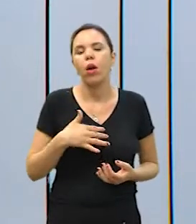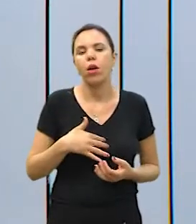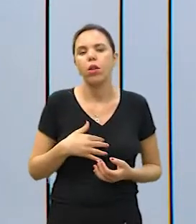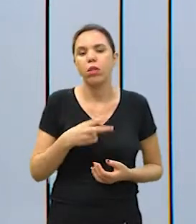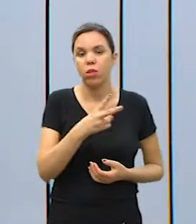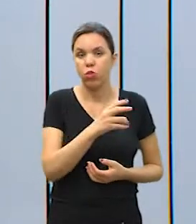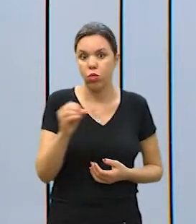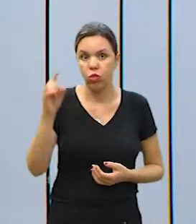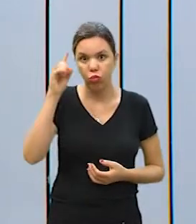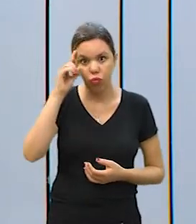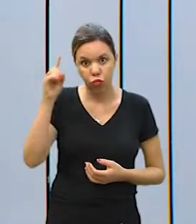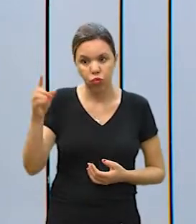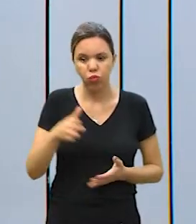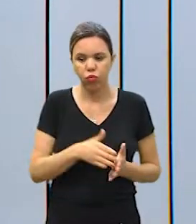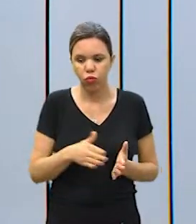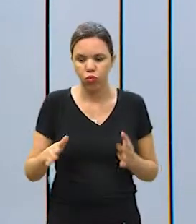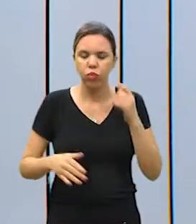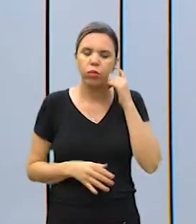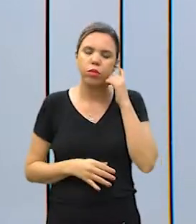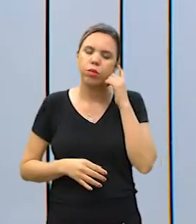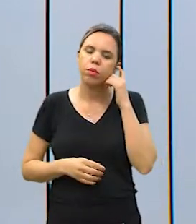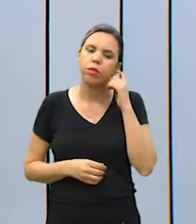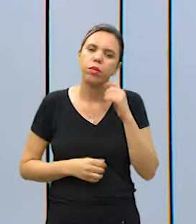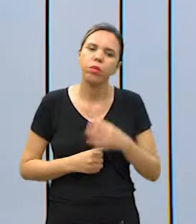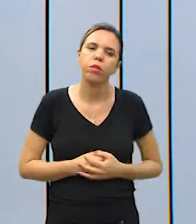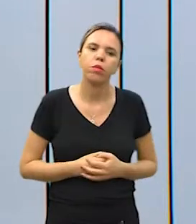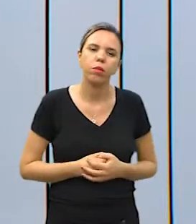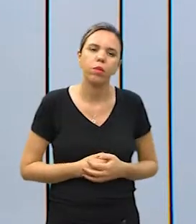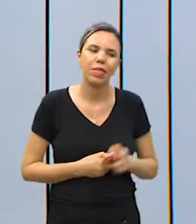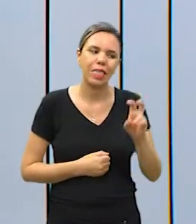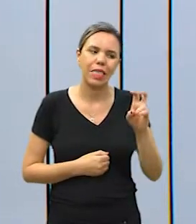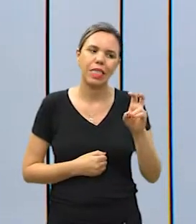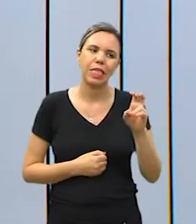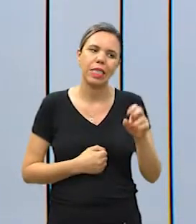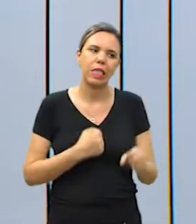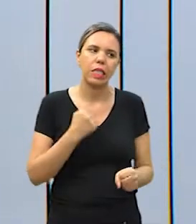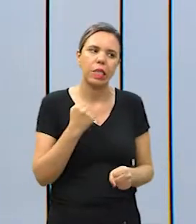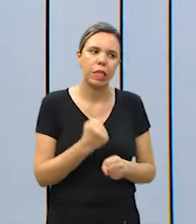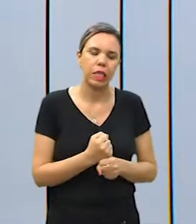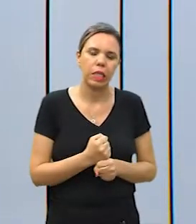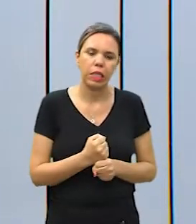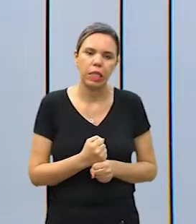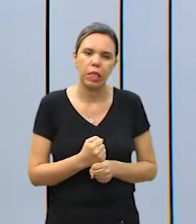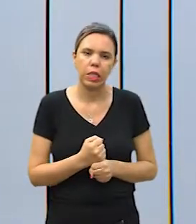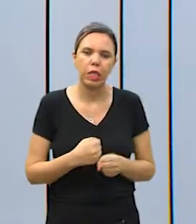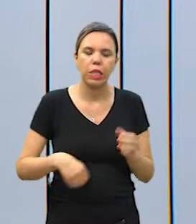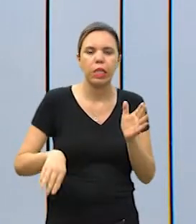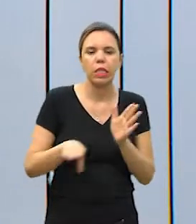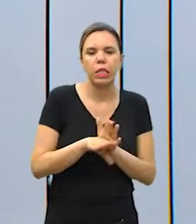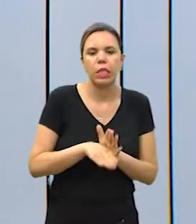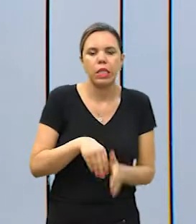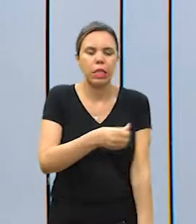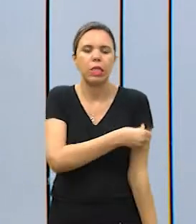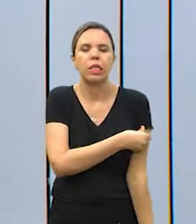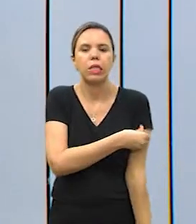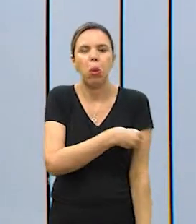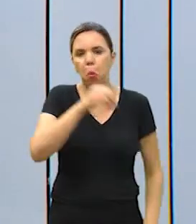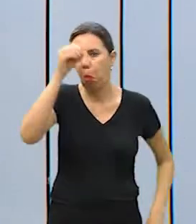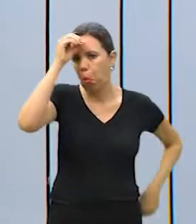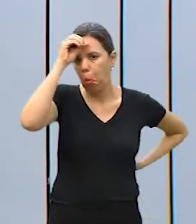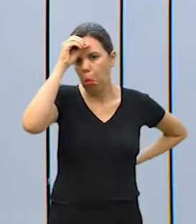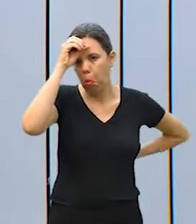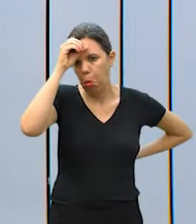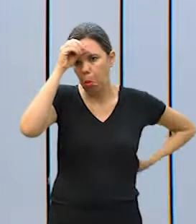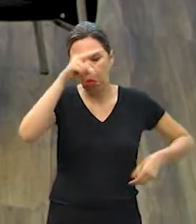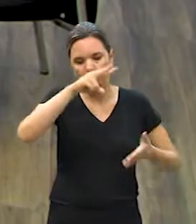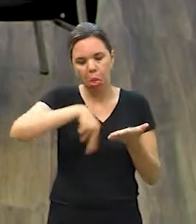fica 200 dias letivos, 5 anos, e chega no 6º ano sem saber